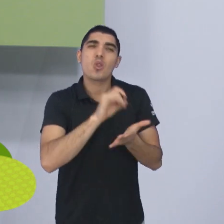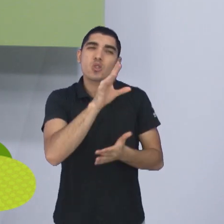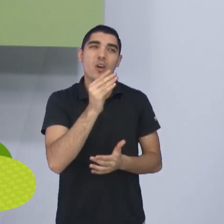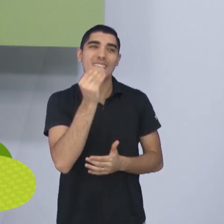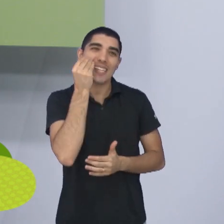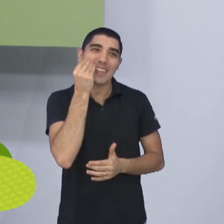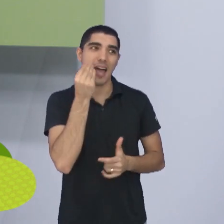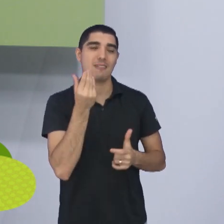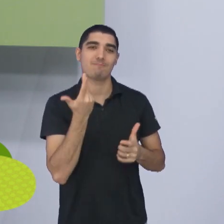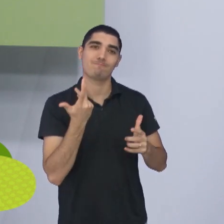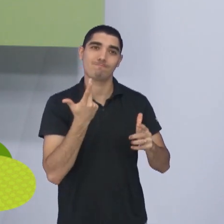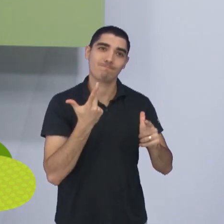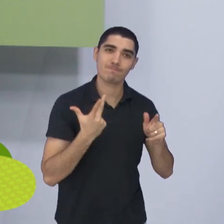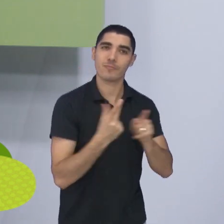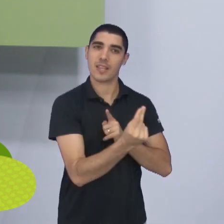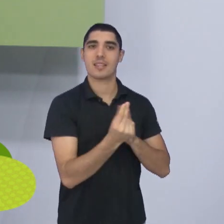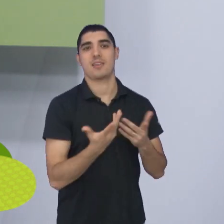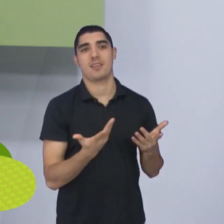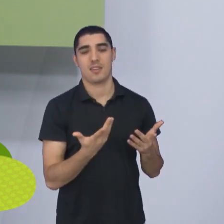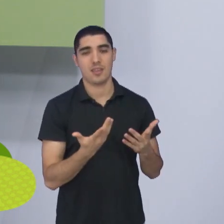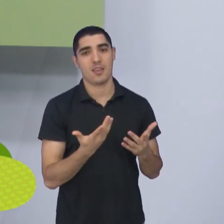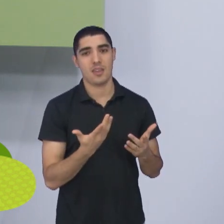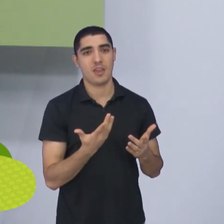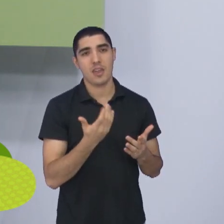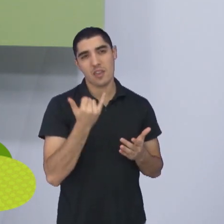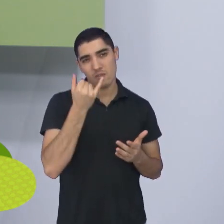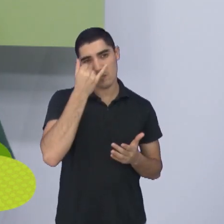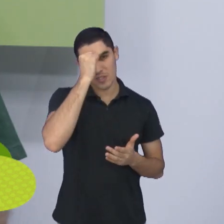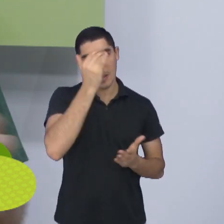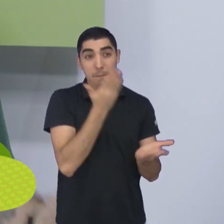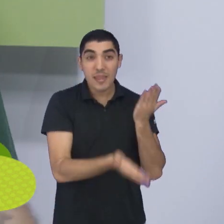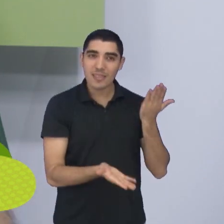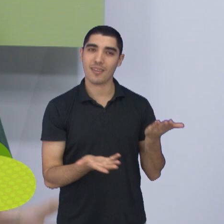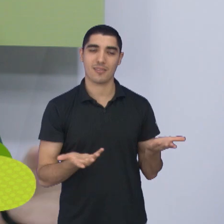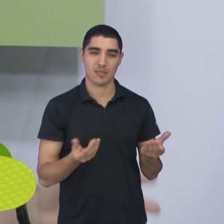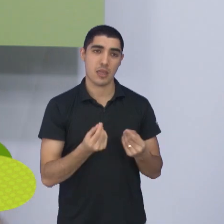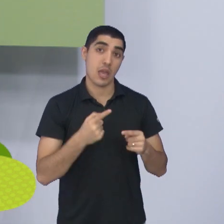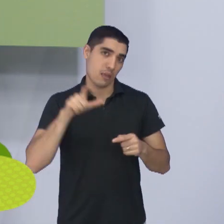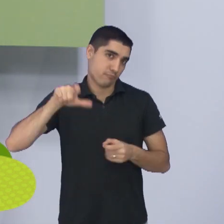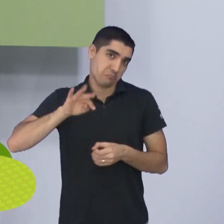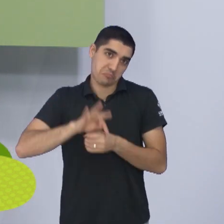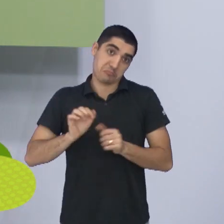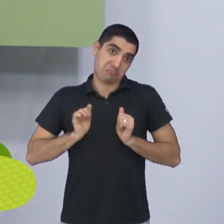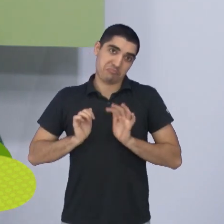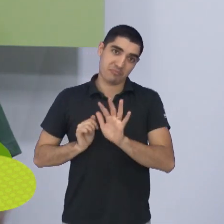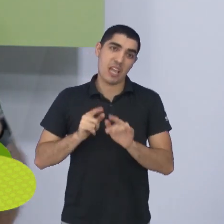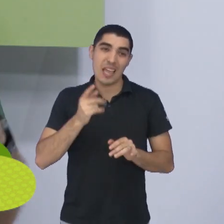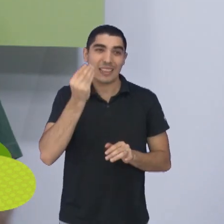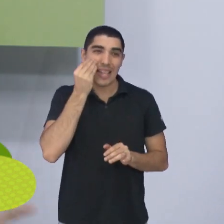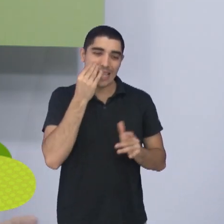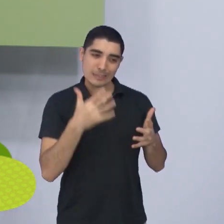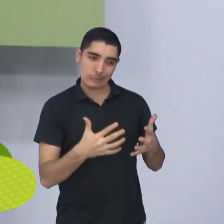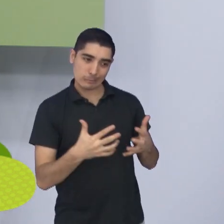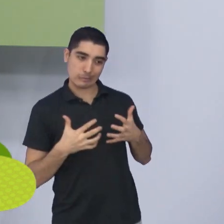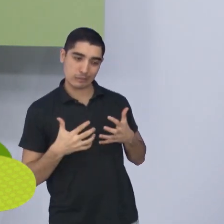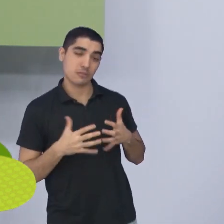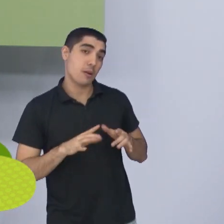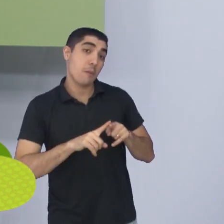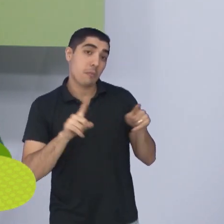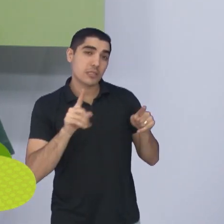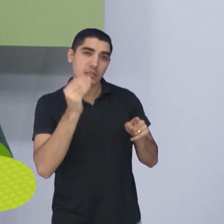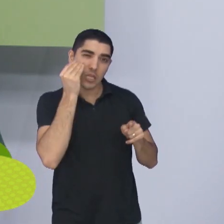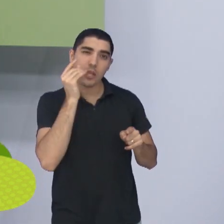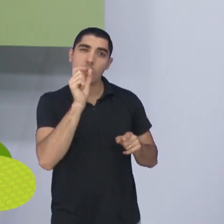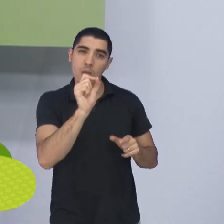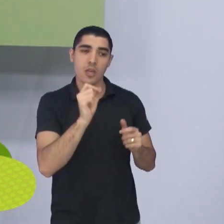resultado, talvez, aí é com o Pichu, né? Talvez fechar um pouquinho mais a casinha, melhorar a parte